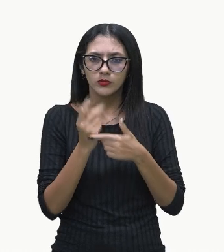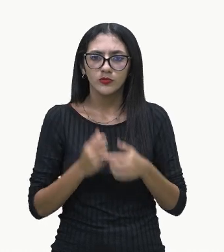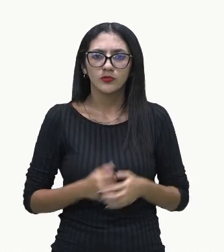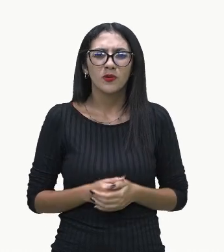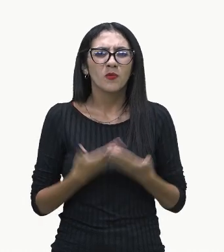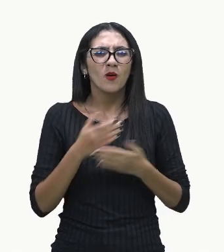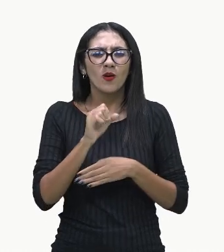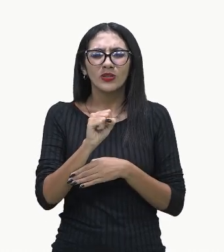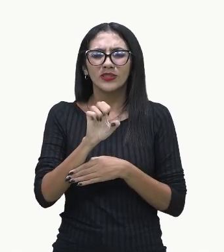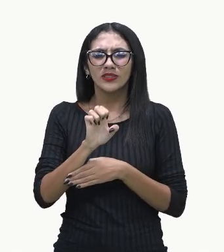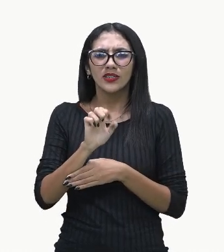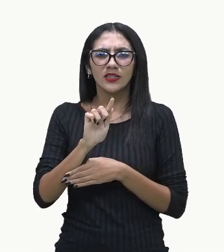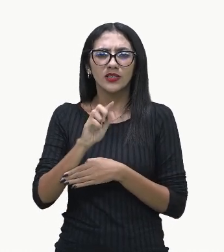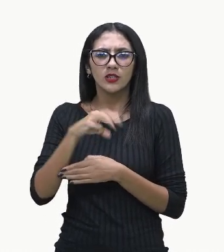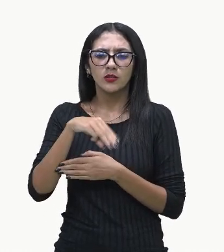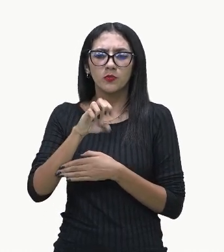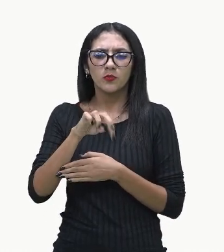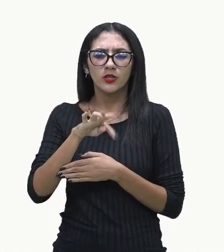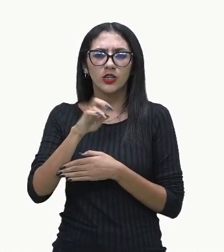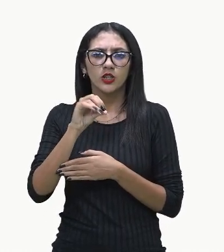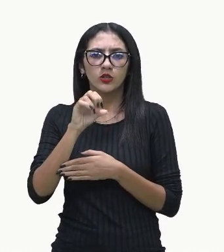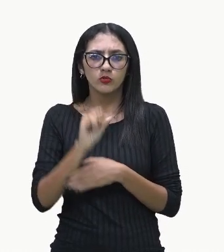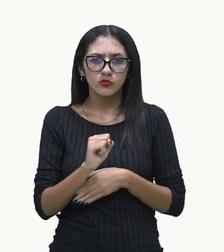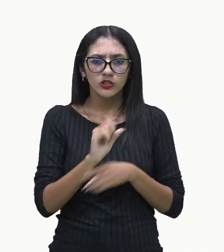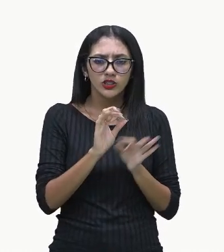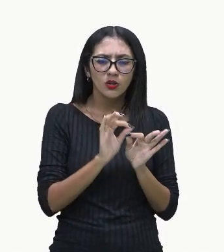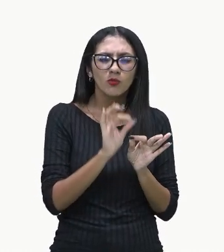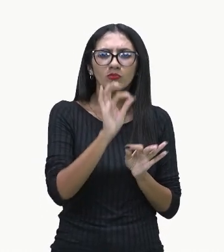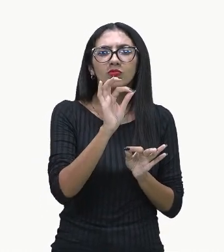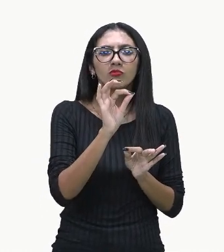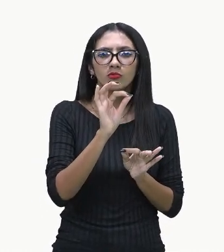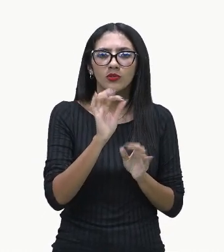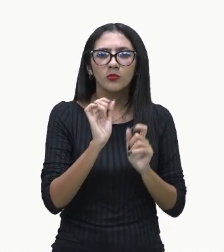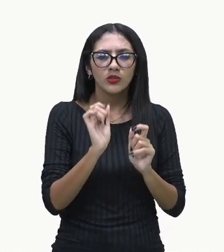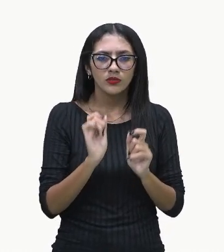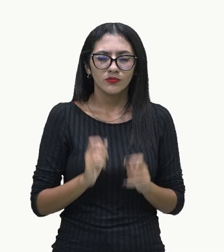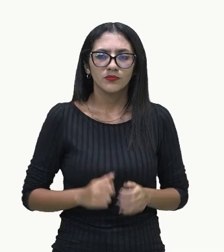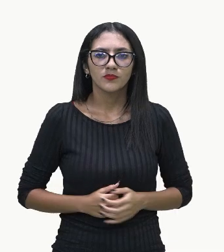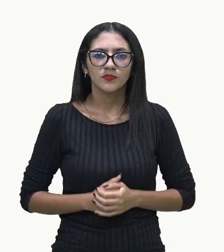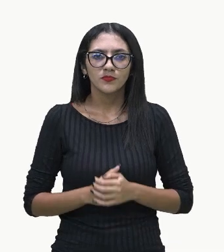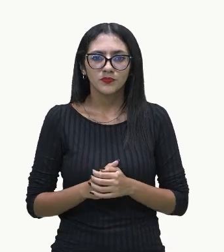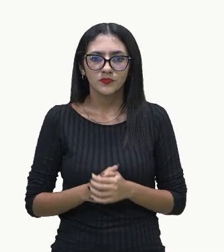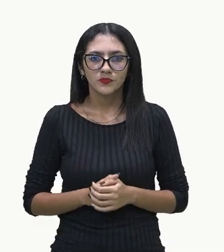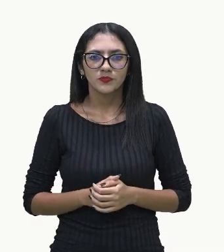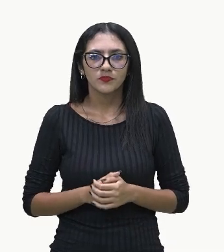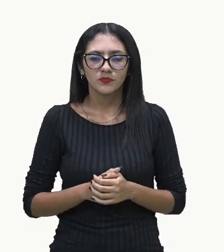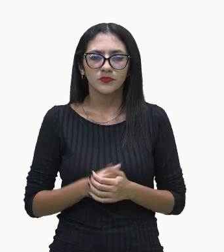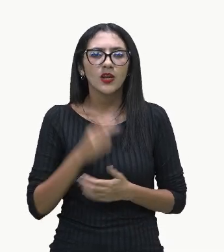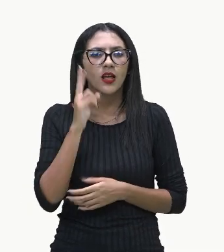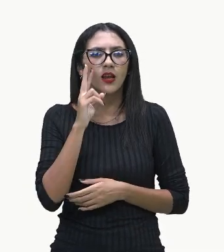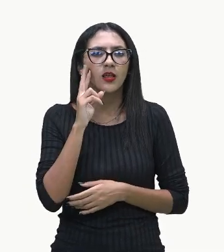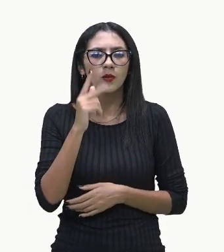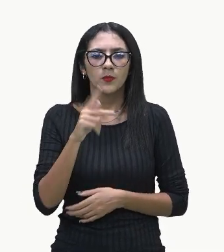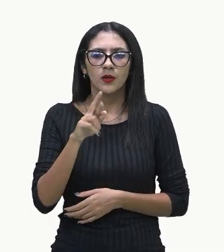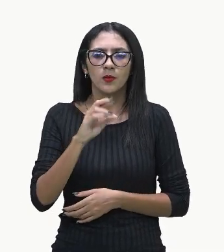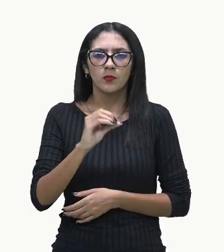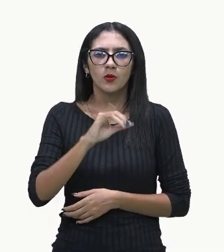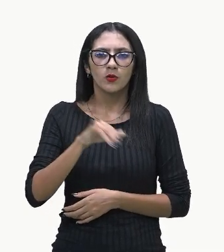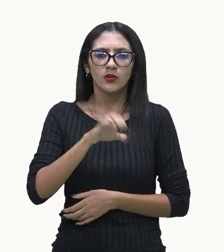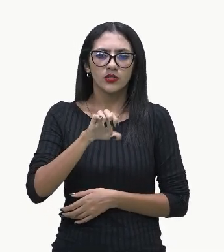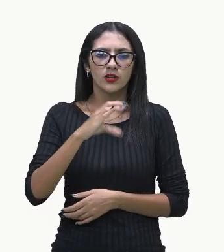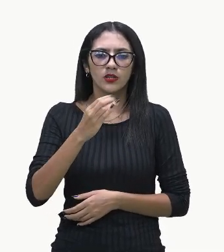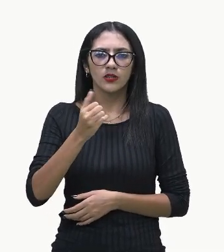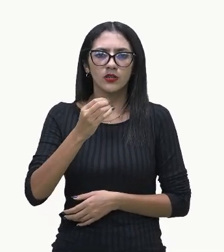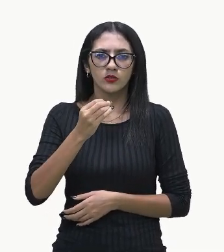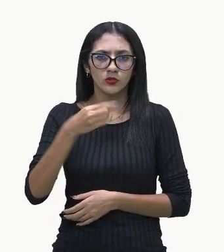esses segmentos que a altura determina sobre a hipotenusa? Justamente isso, são as projeções. Então, nem sempre a